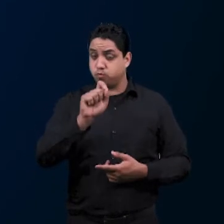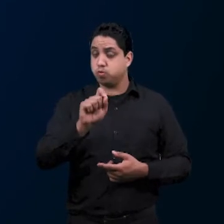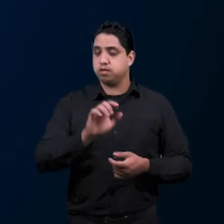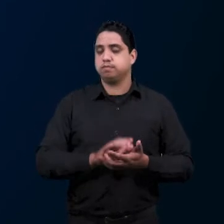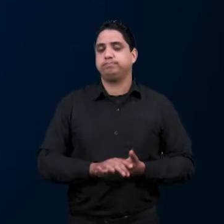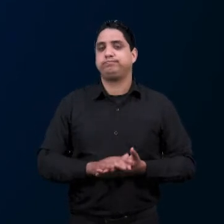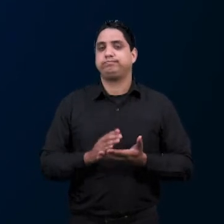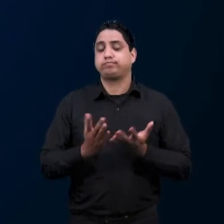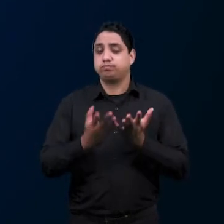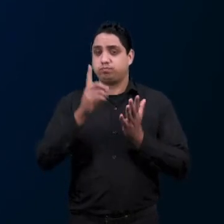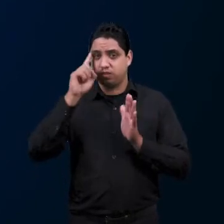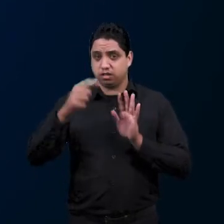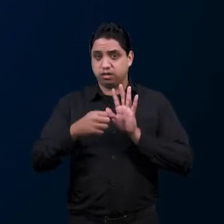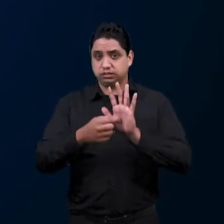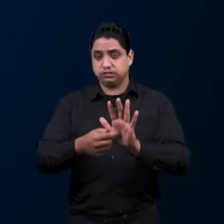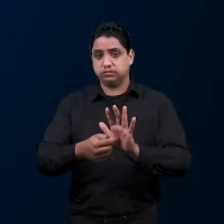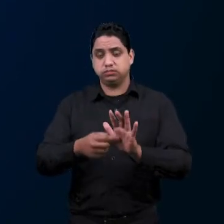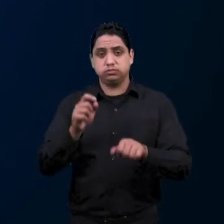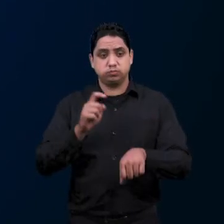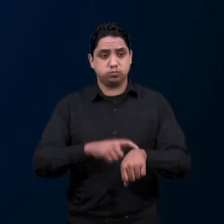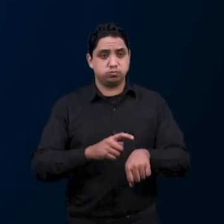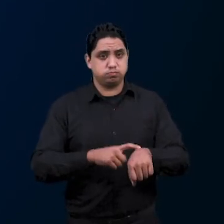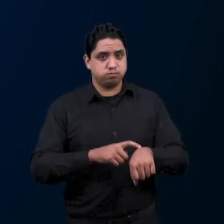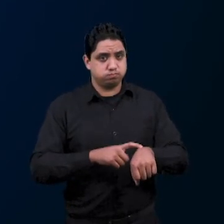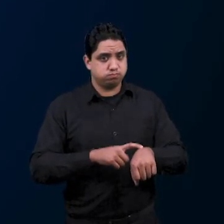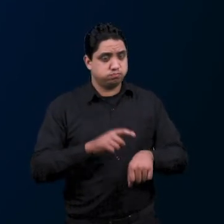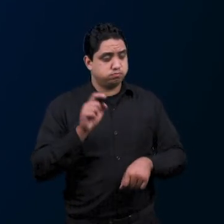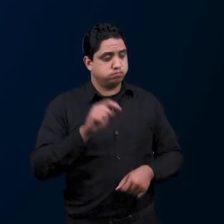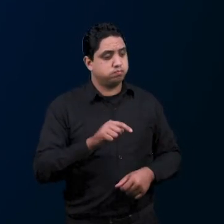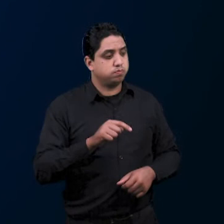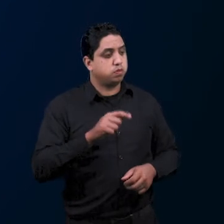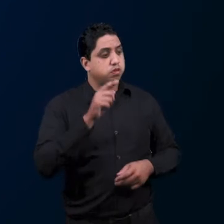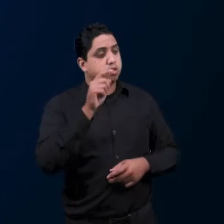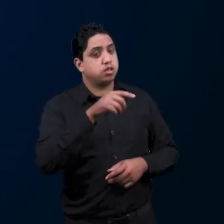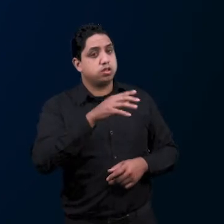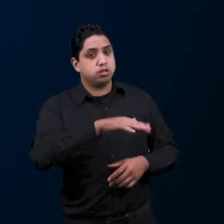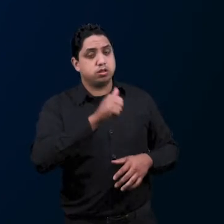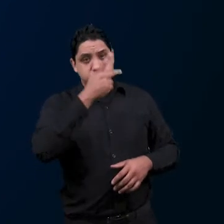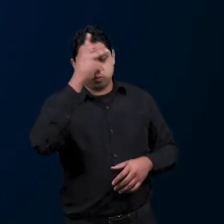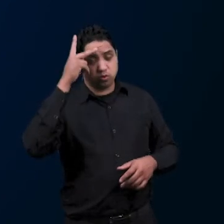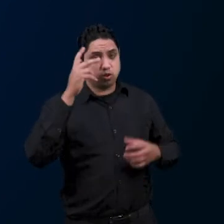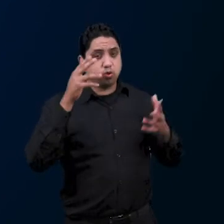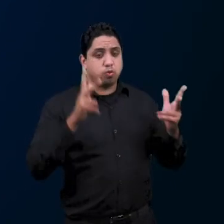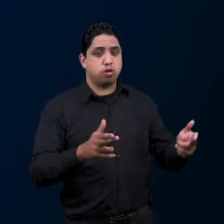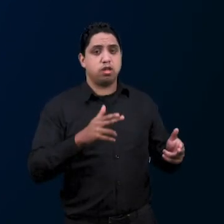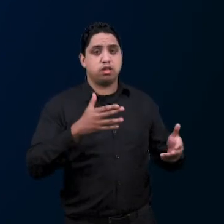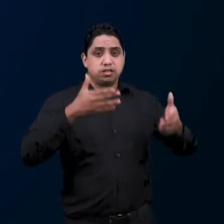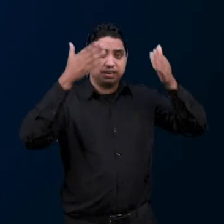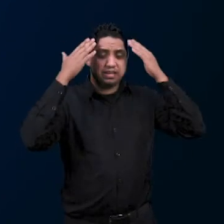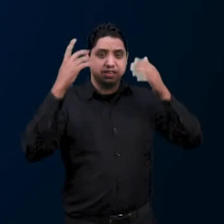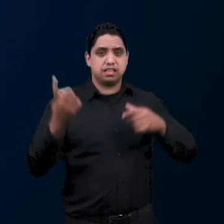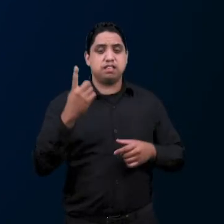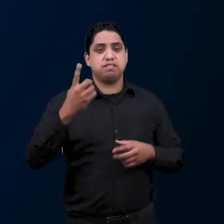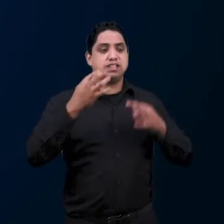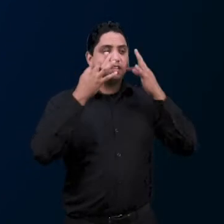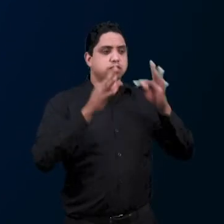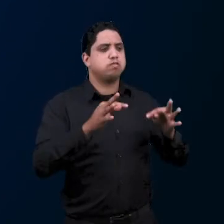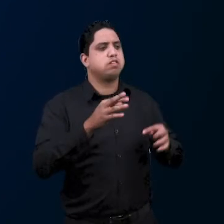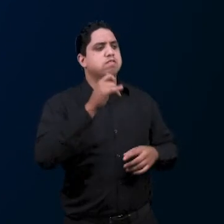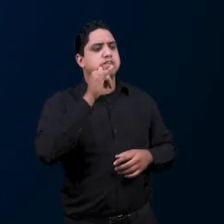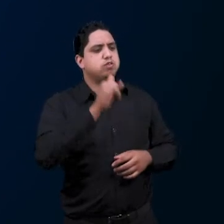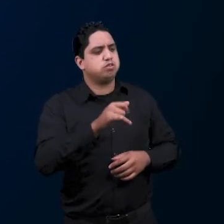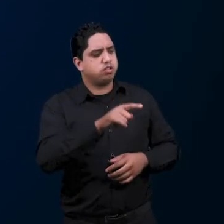que diz: e quando este foi retirado, levantou-lhes como rei a Davi, a qual também deu testemunho e